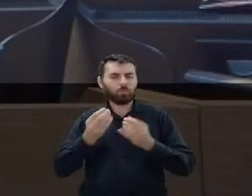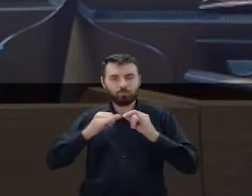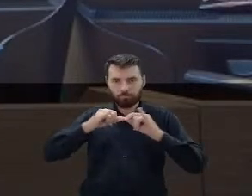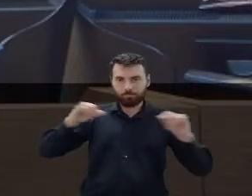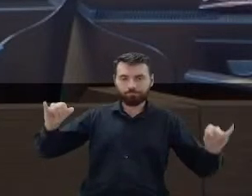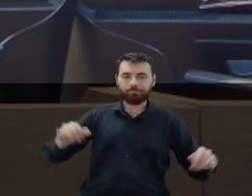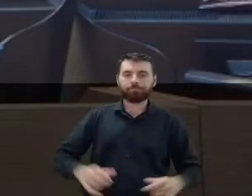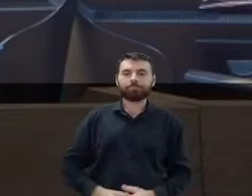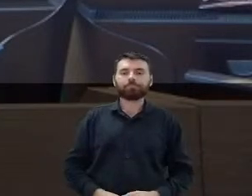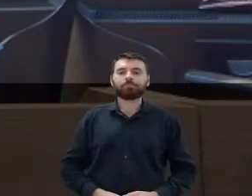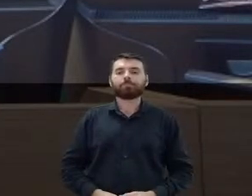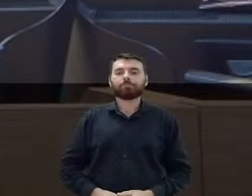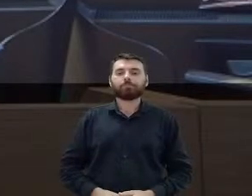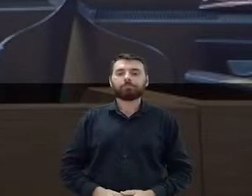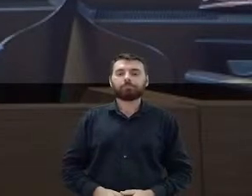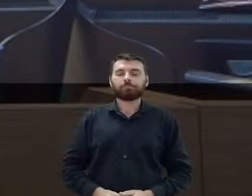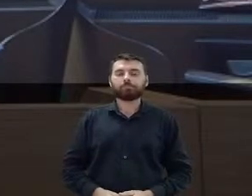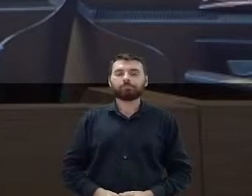de